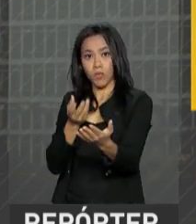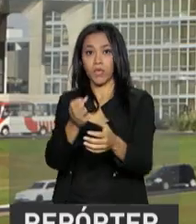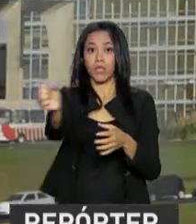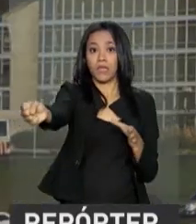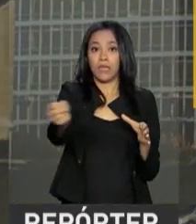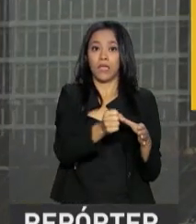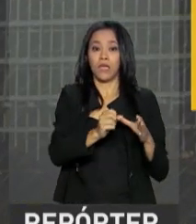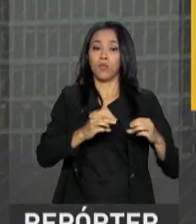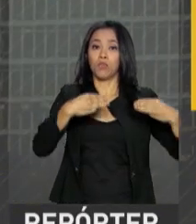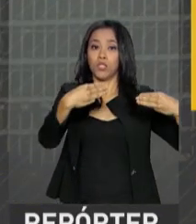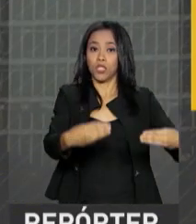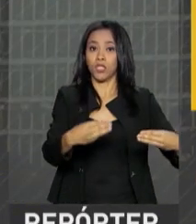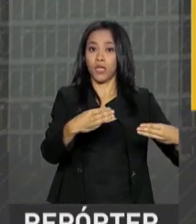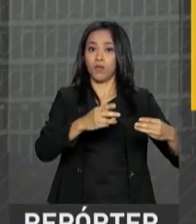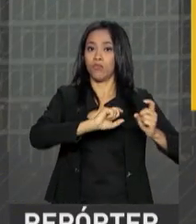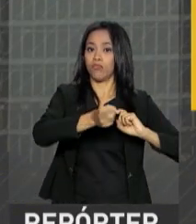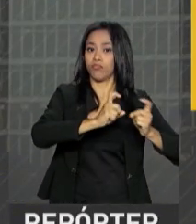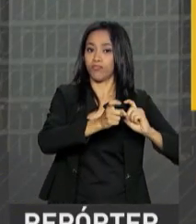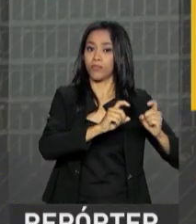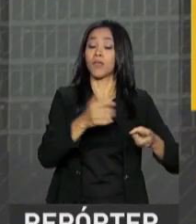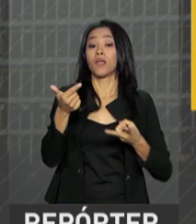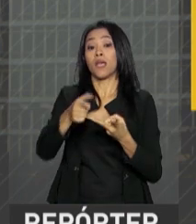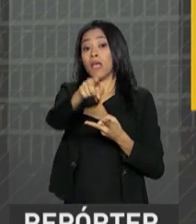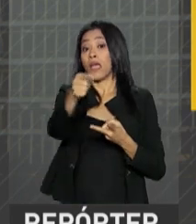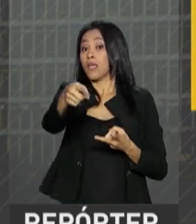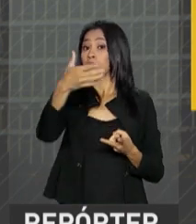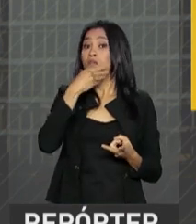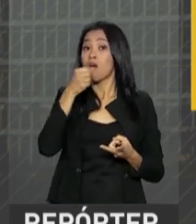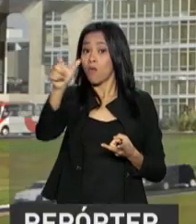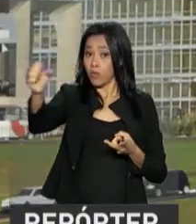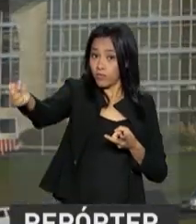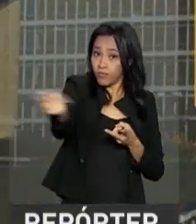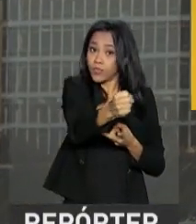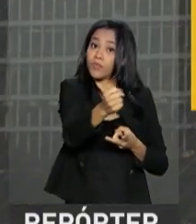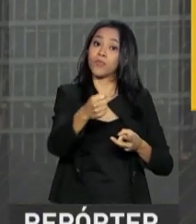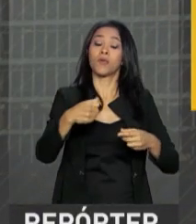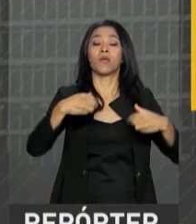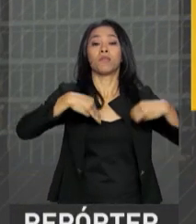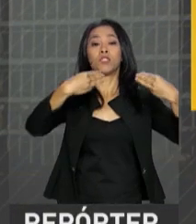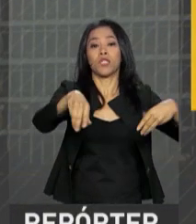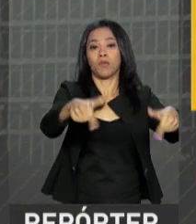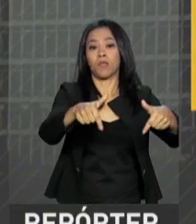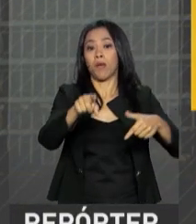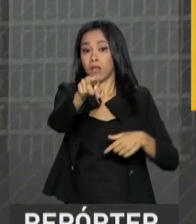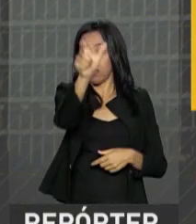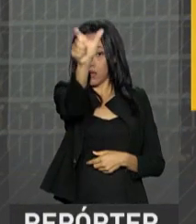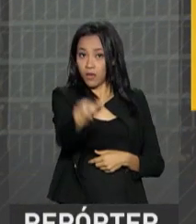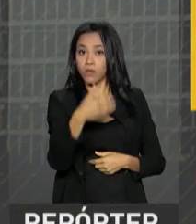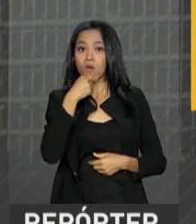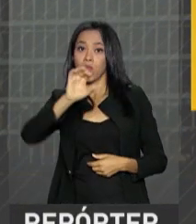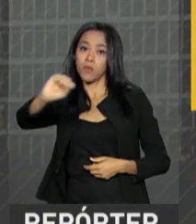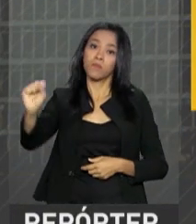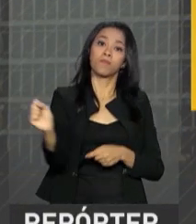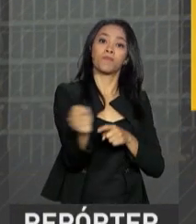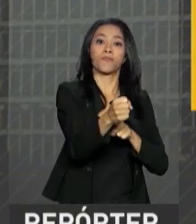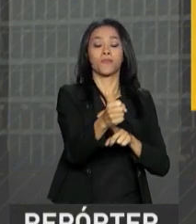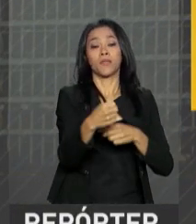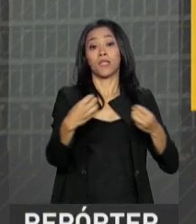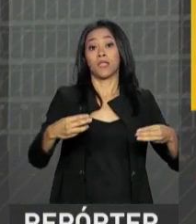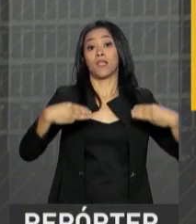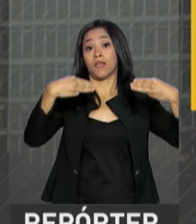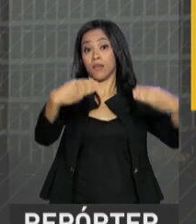elton eo muro foi efetivado no ministério do trabalho e marcos jorge na pasta da indústria comércio